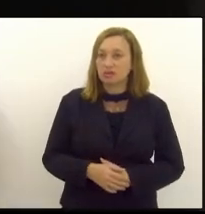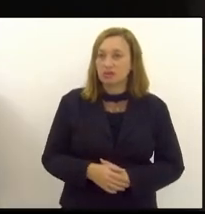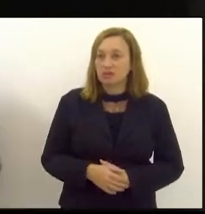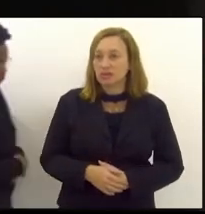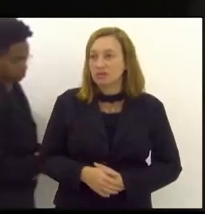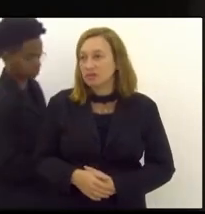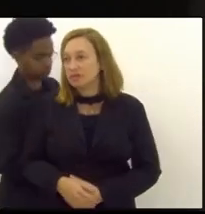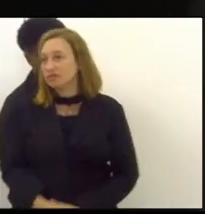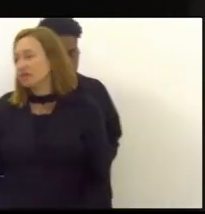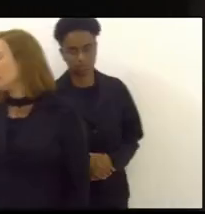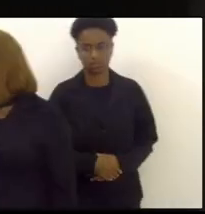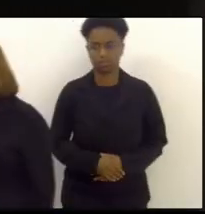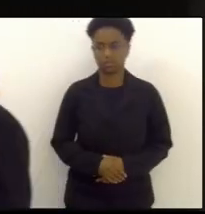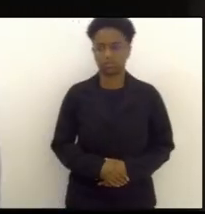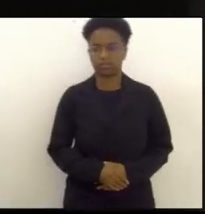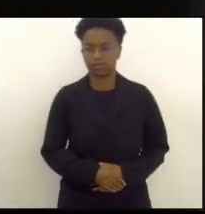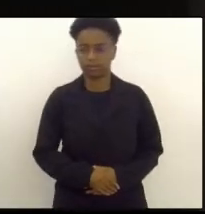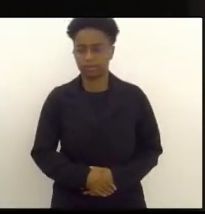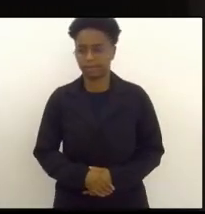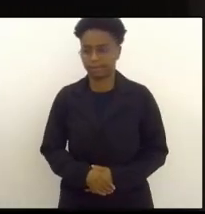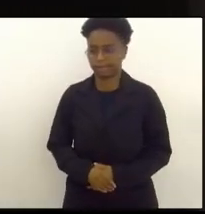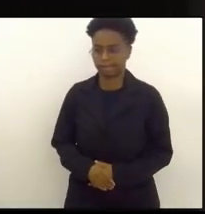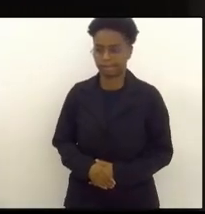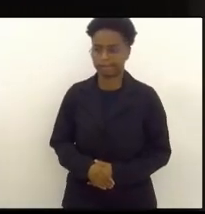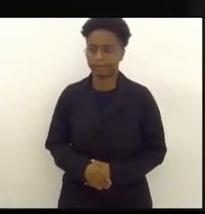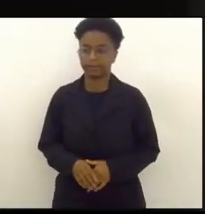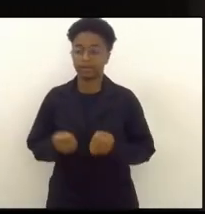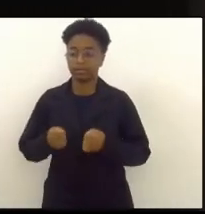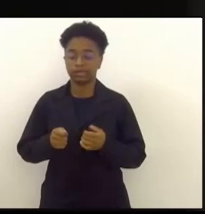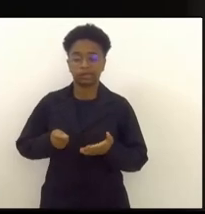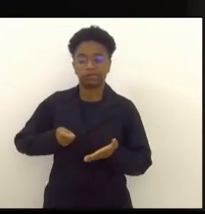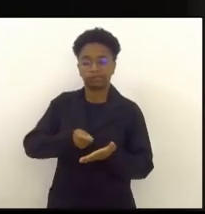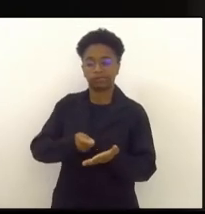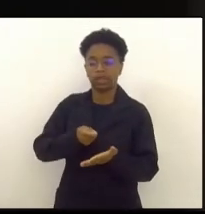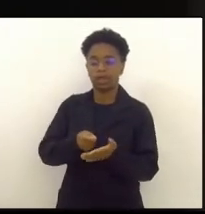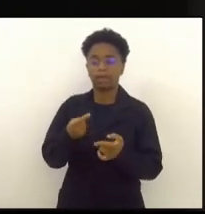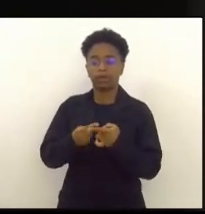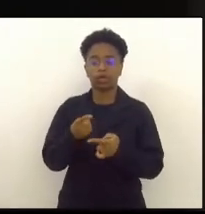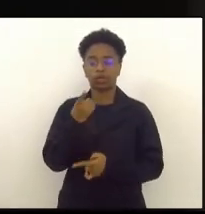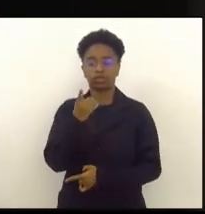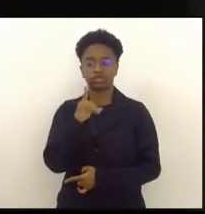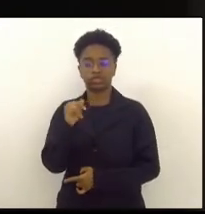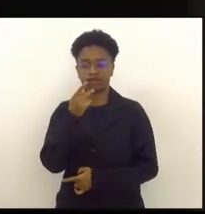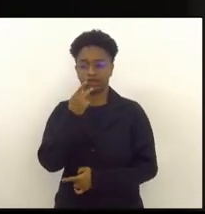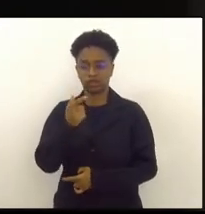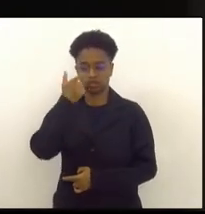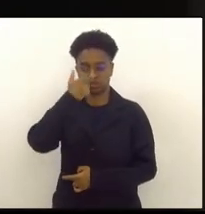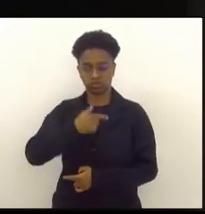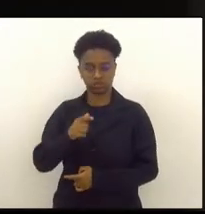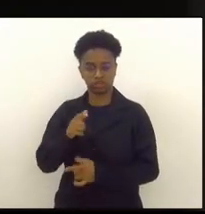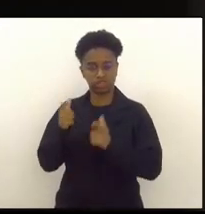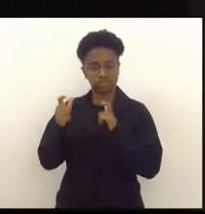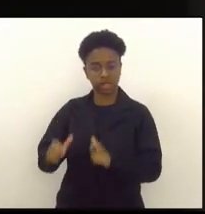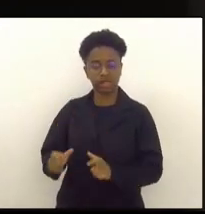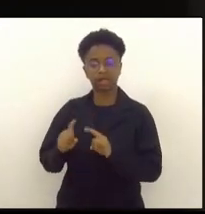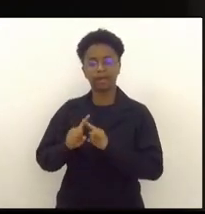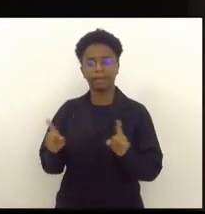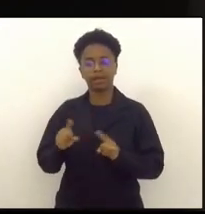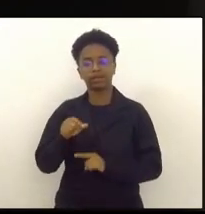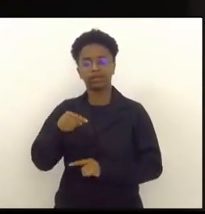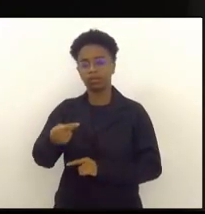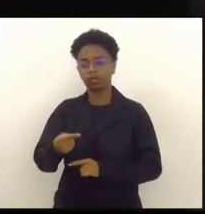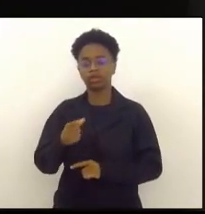ficar em cima, né? Ficar, porque chamam de chata um dia, mas um dia essa chatice vem com um nome bem bonito,